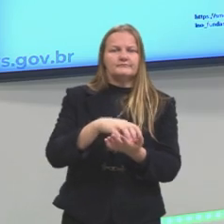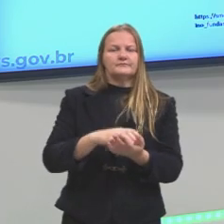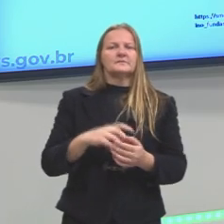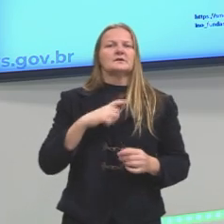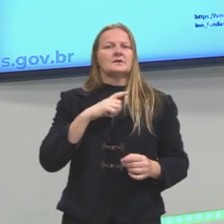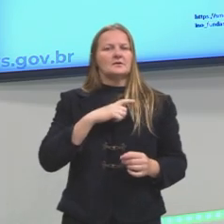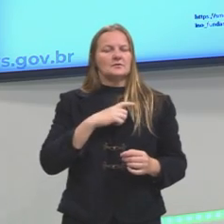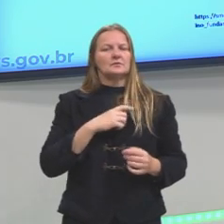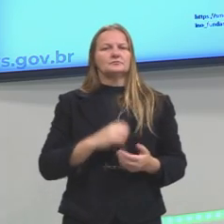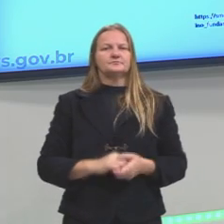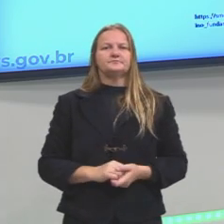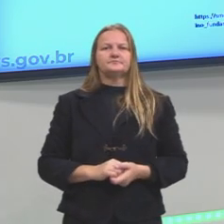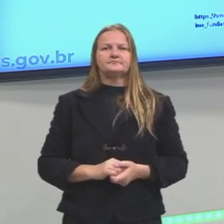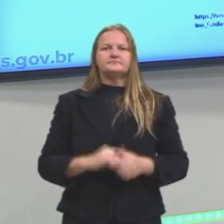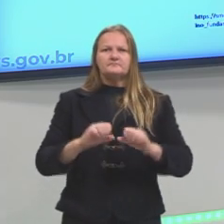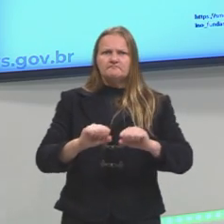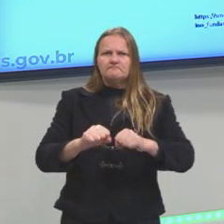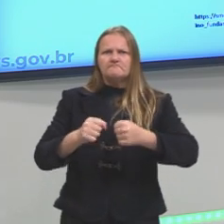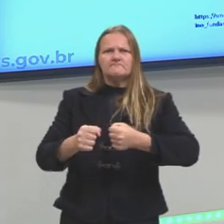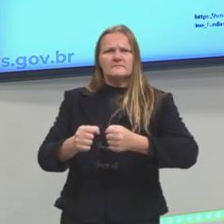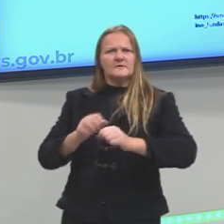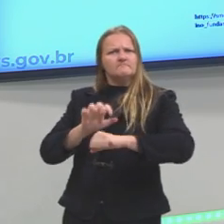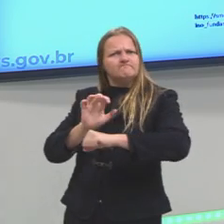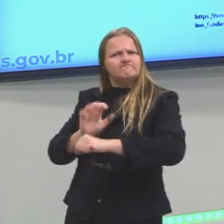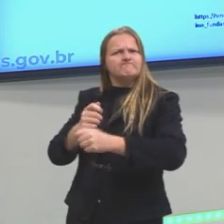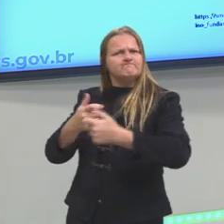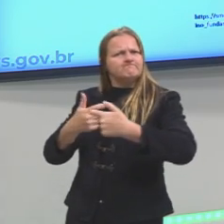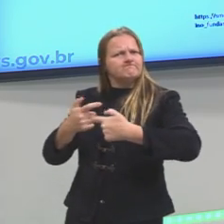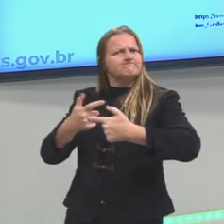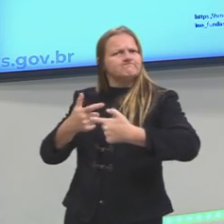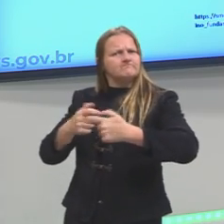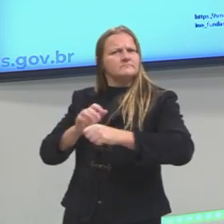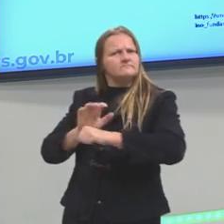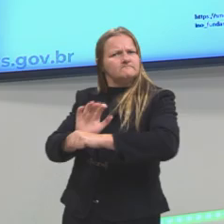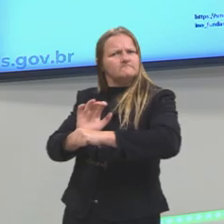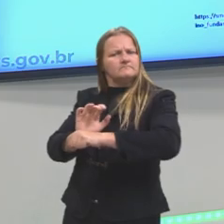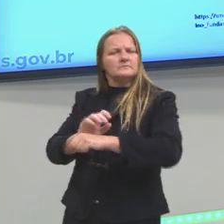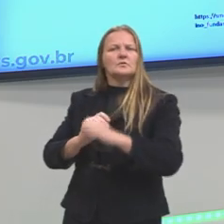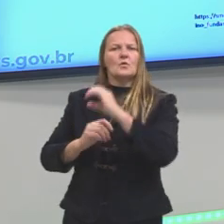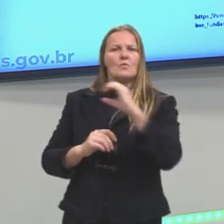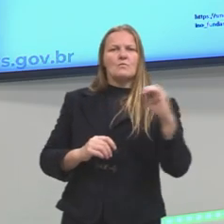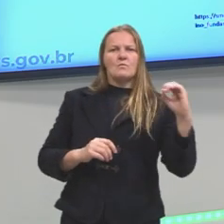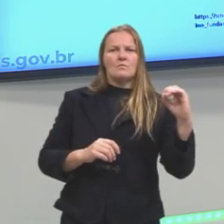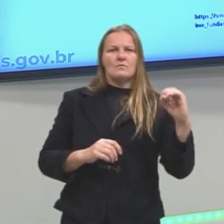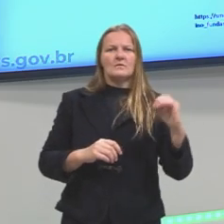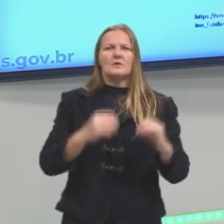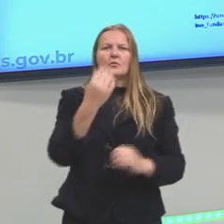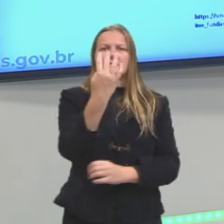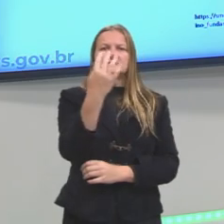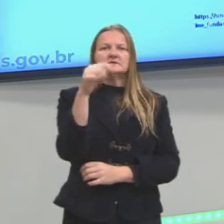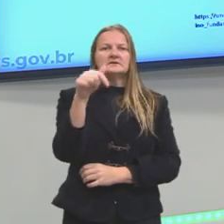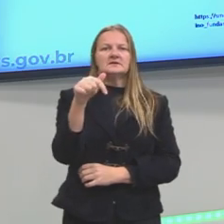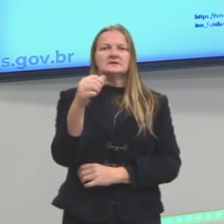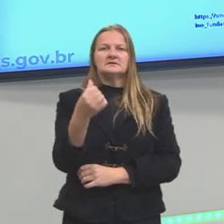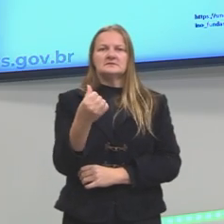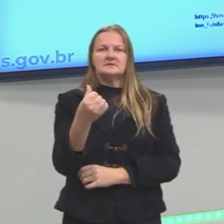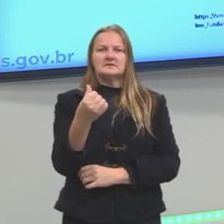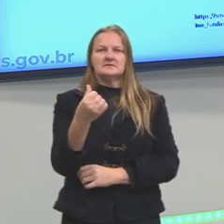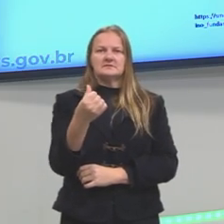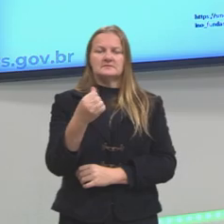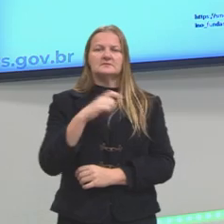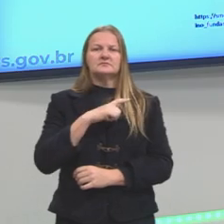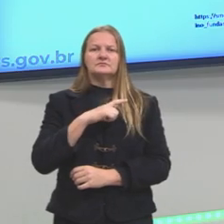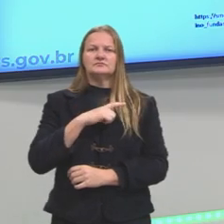ainda resiste por algum tempo mas o império romano do ocidente em 476 ele